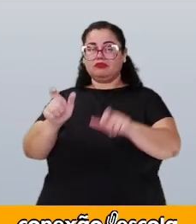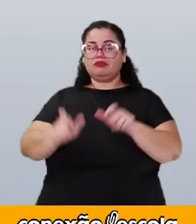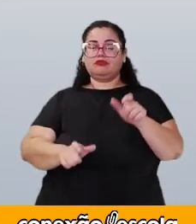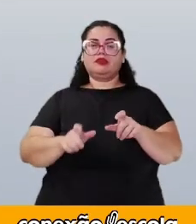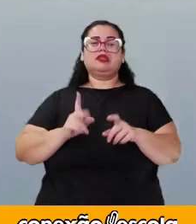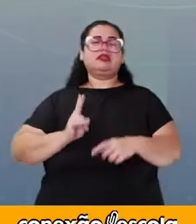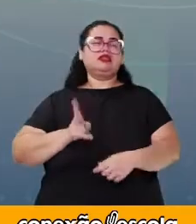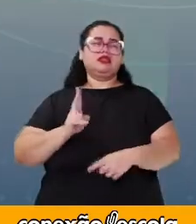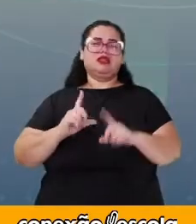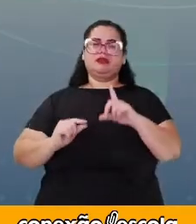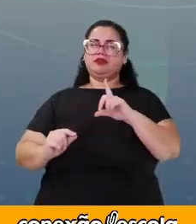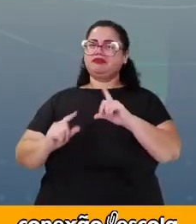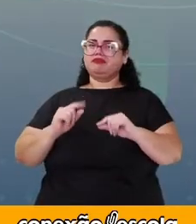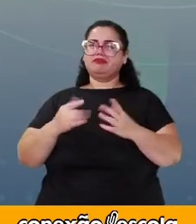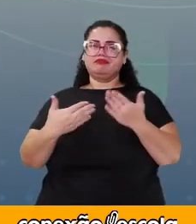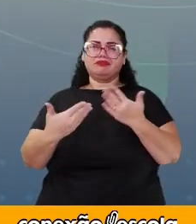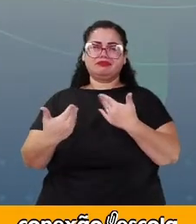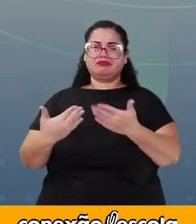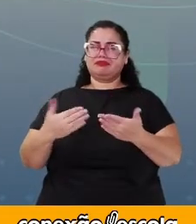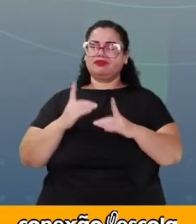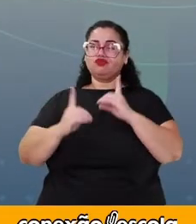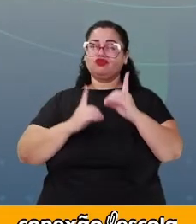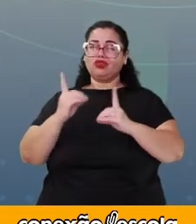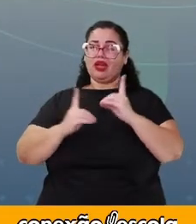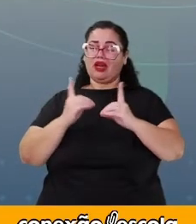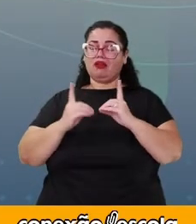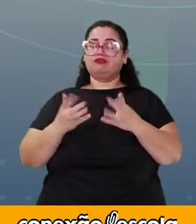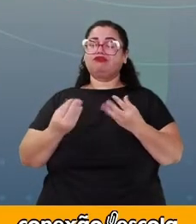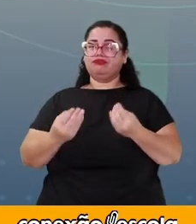constante diálogo entre cada uma delas.